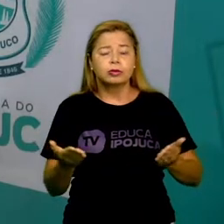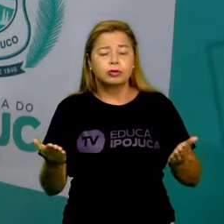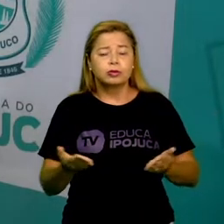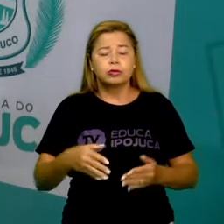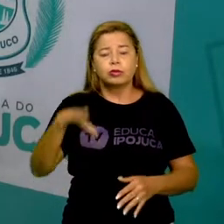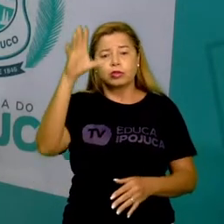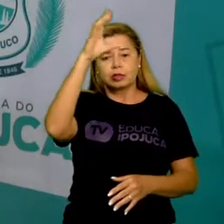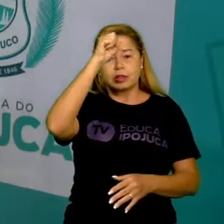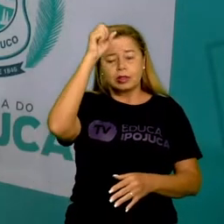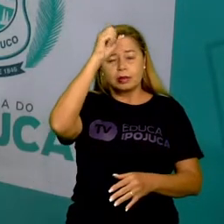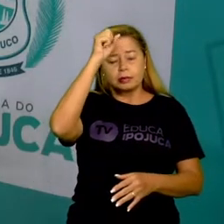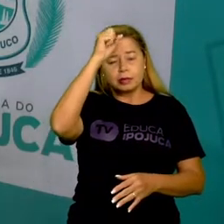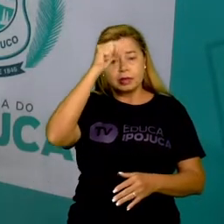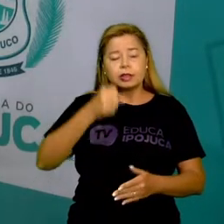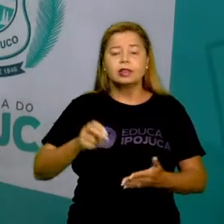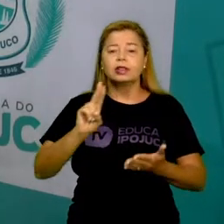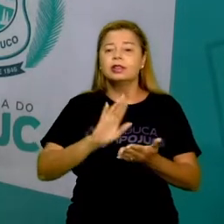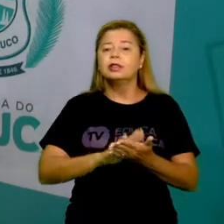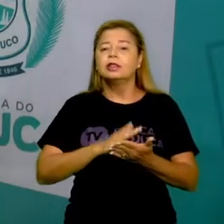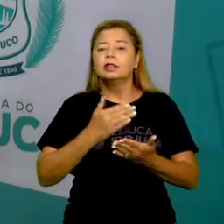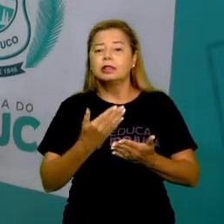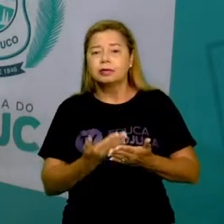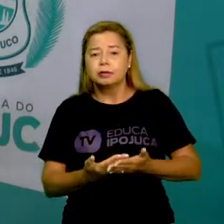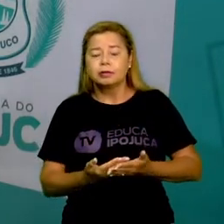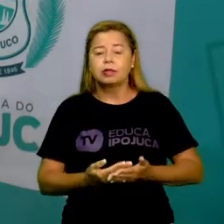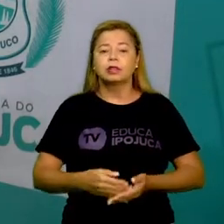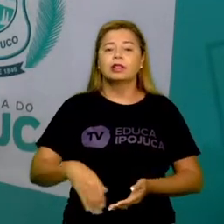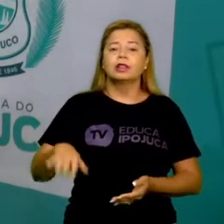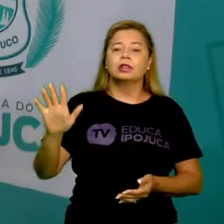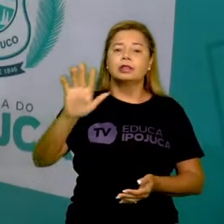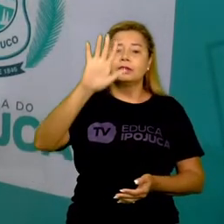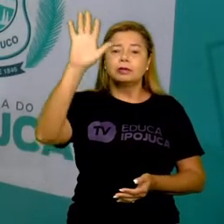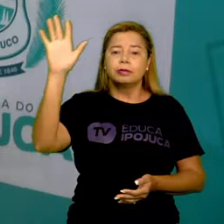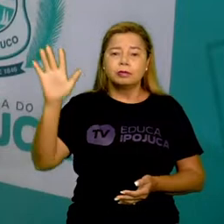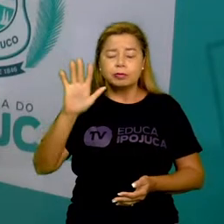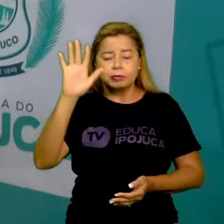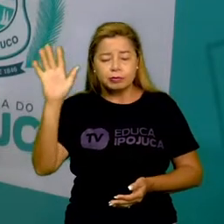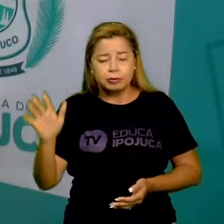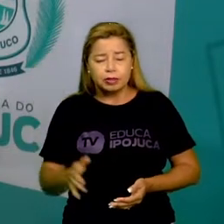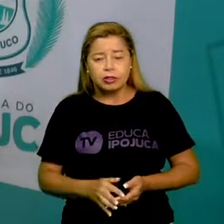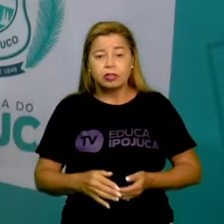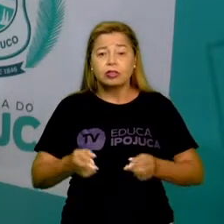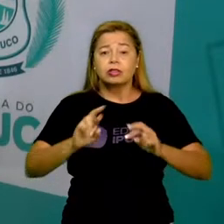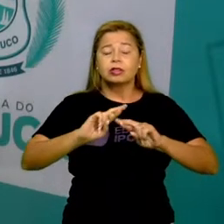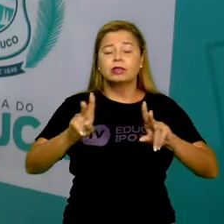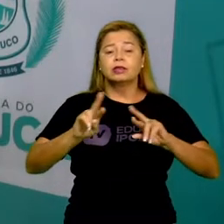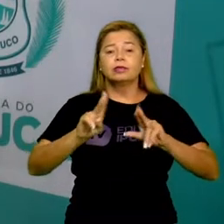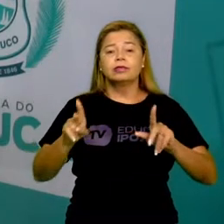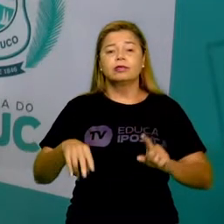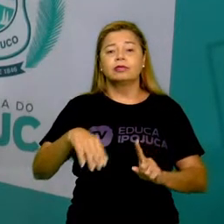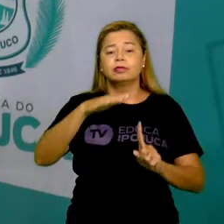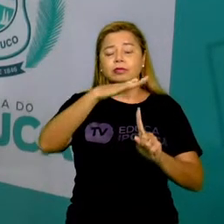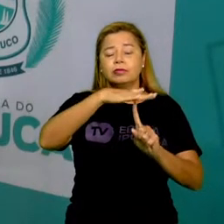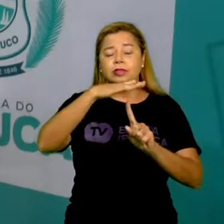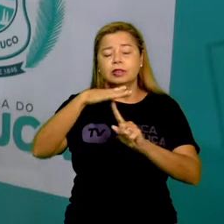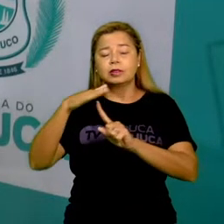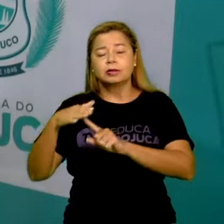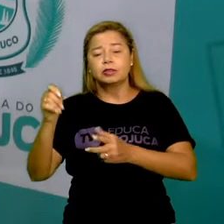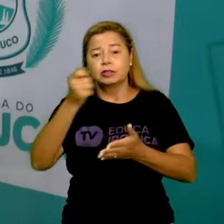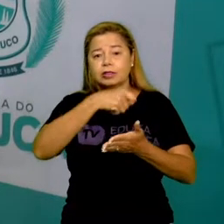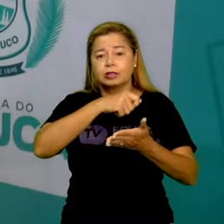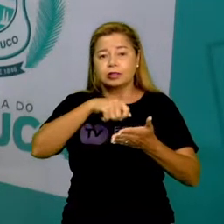compreender e interpretar imagens bidimensionais em diferentes tipos de representação cartográfica.